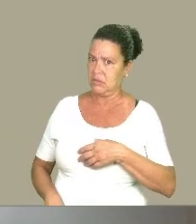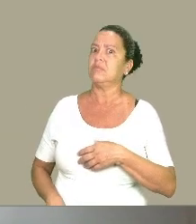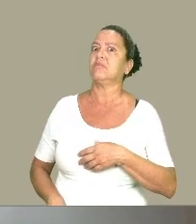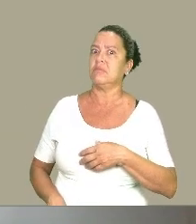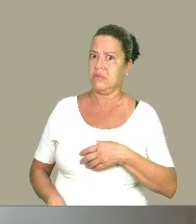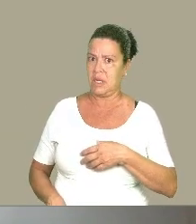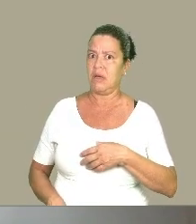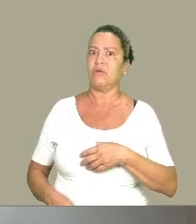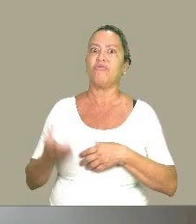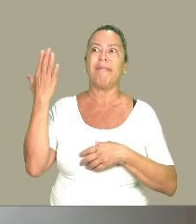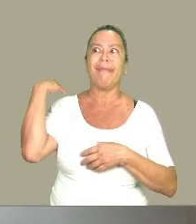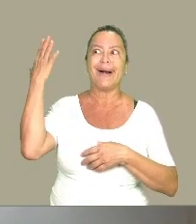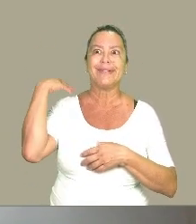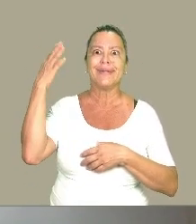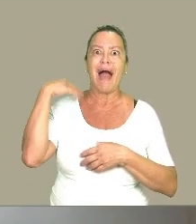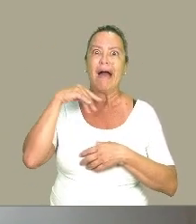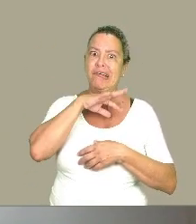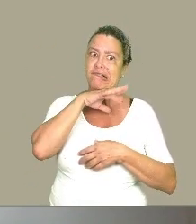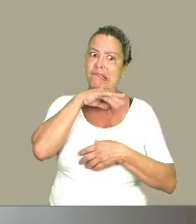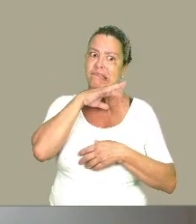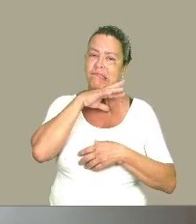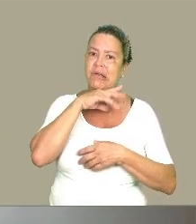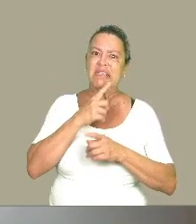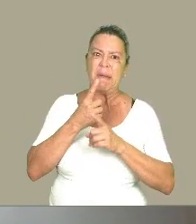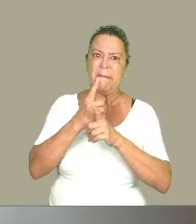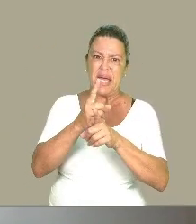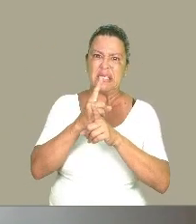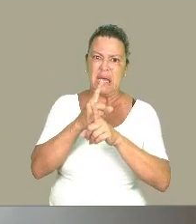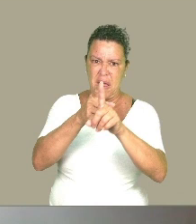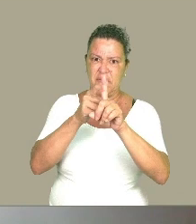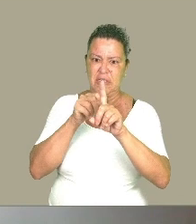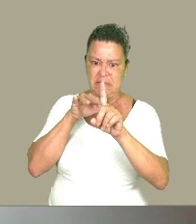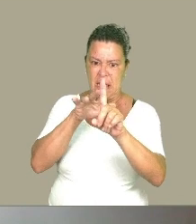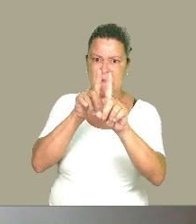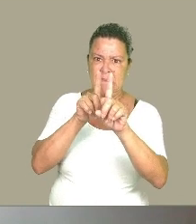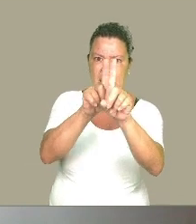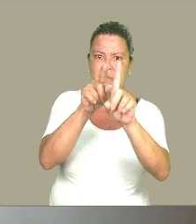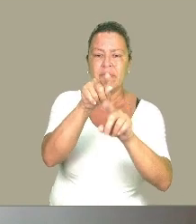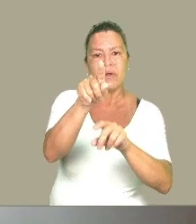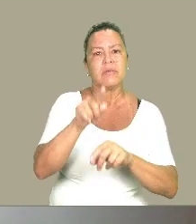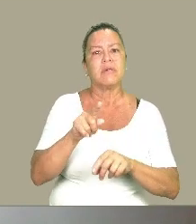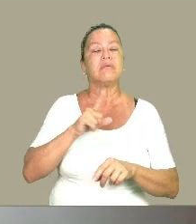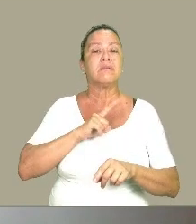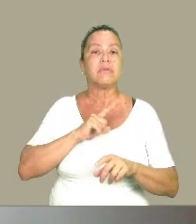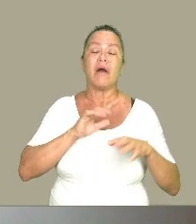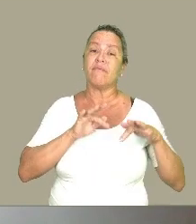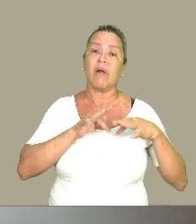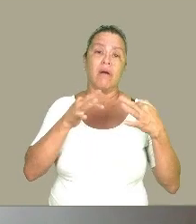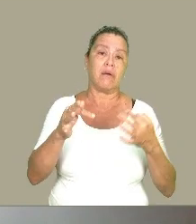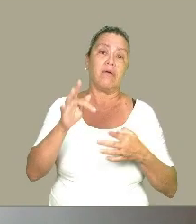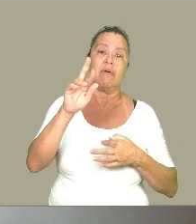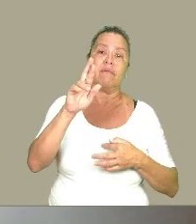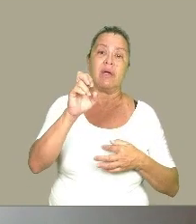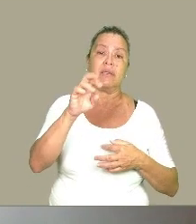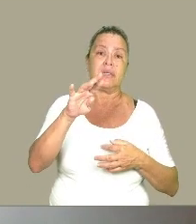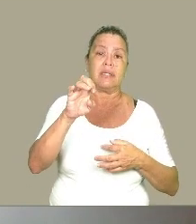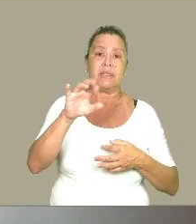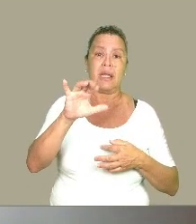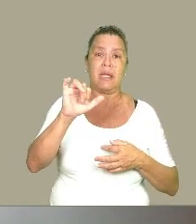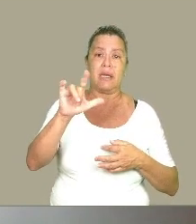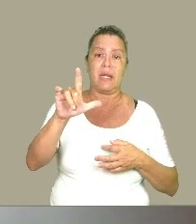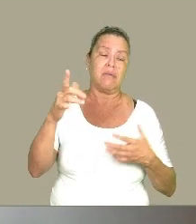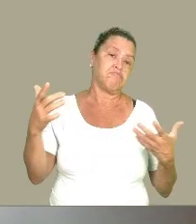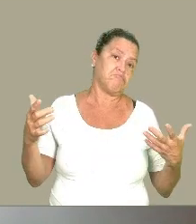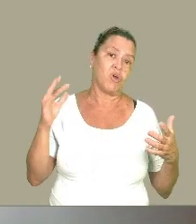obscuro, a fim de se transfundirem em solidariedade fraternal com vistas aos futuros.